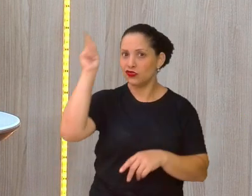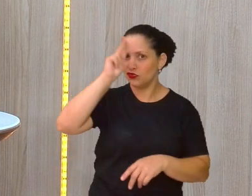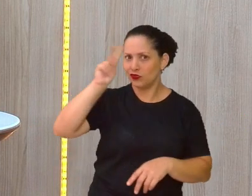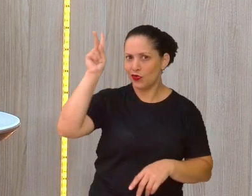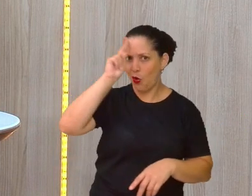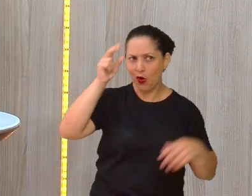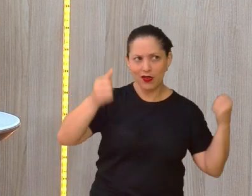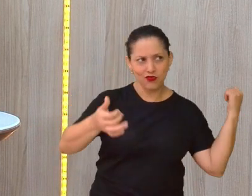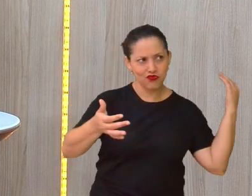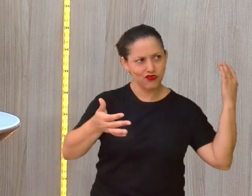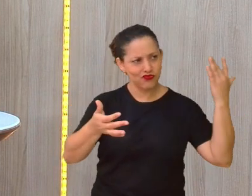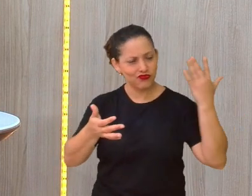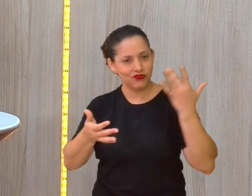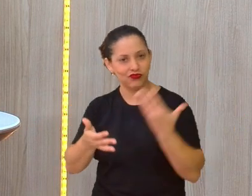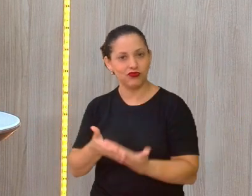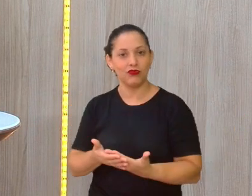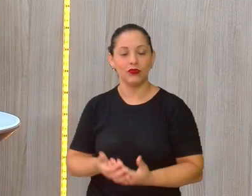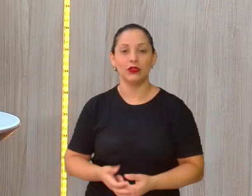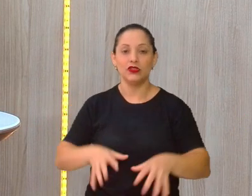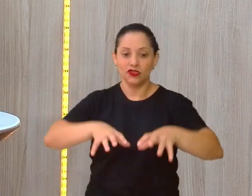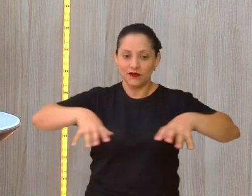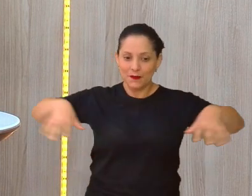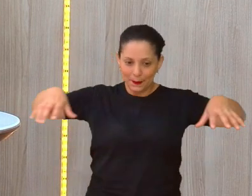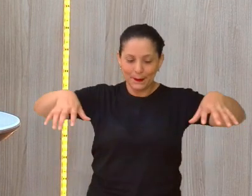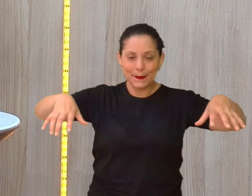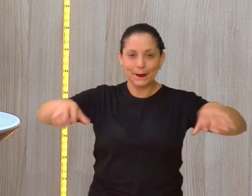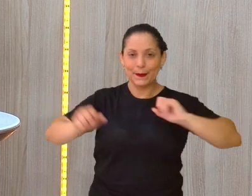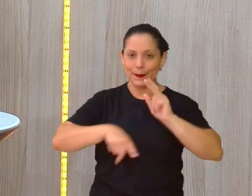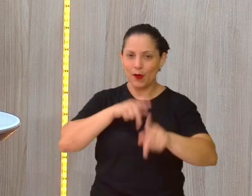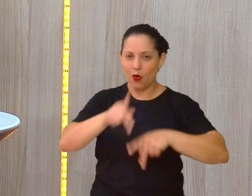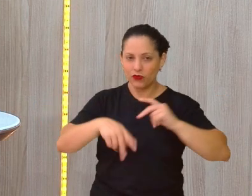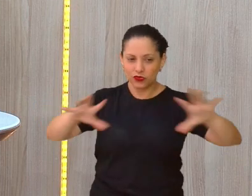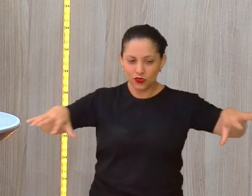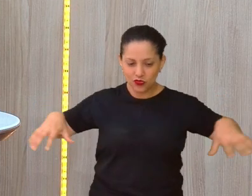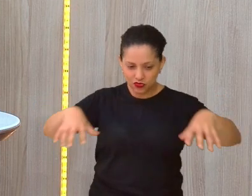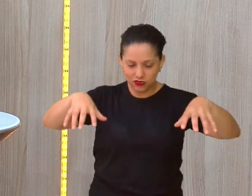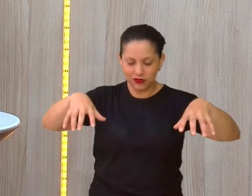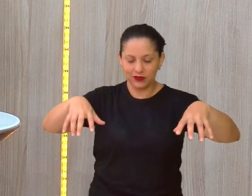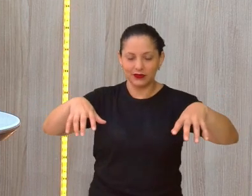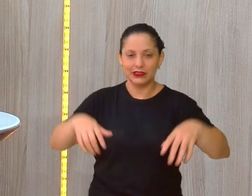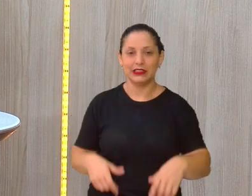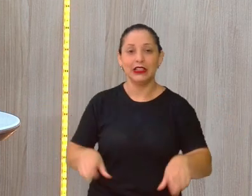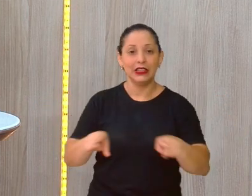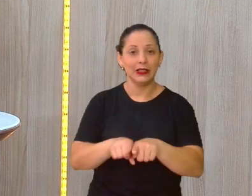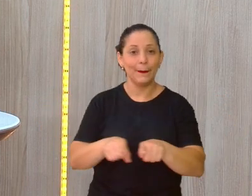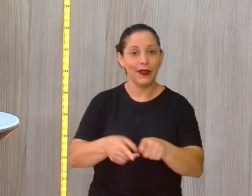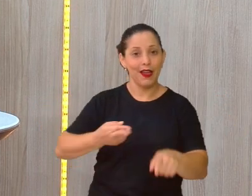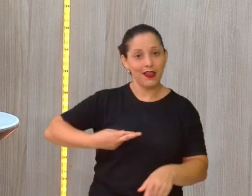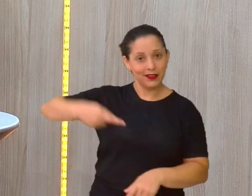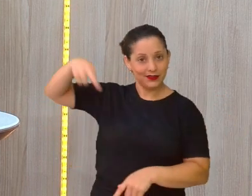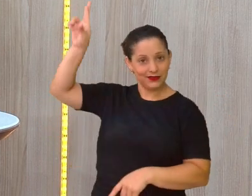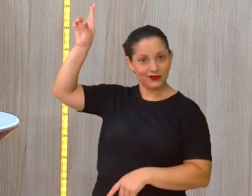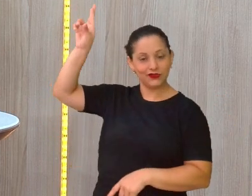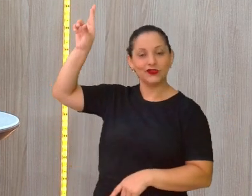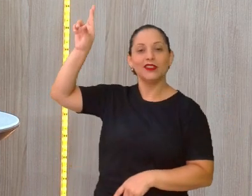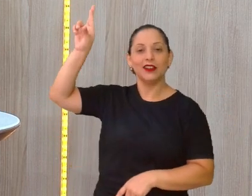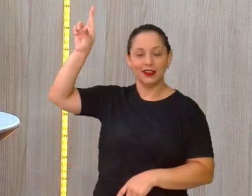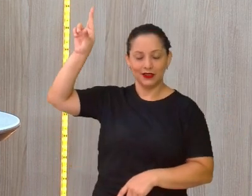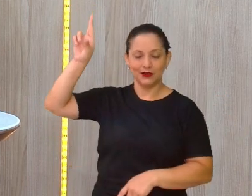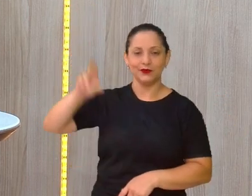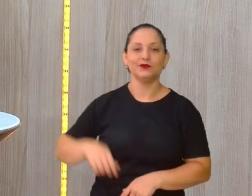duas civilizações, né? Inclusive, né, essa questão aí da religiosidade mesmo cristã. Exatamente, que vem, né, aí, né? O